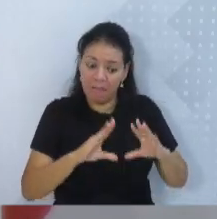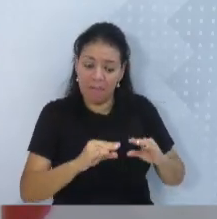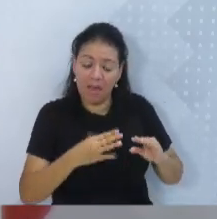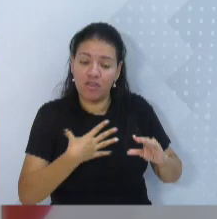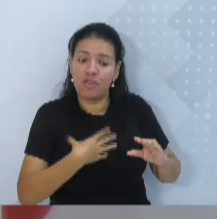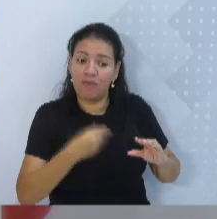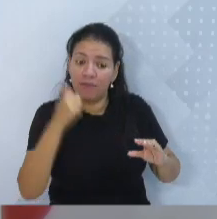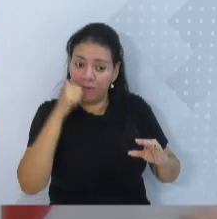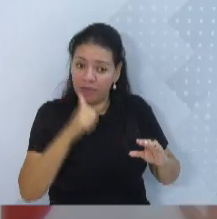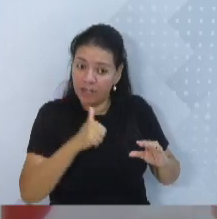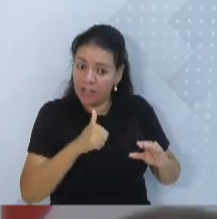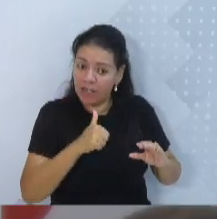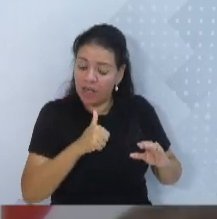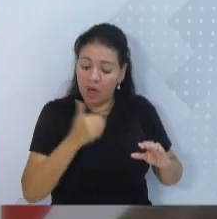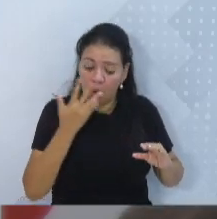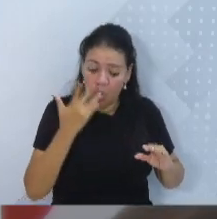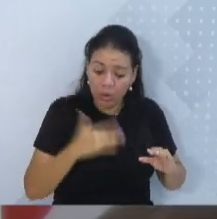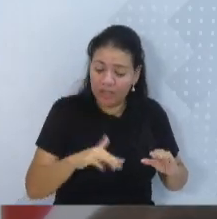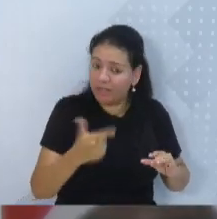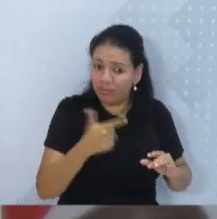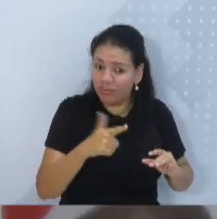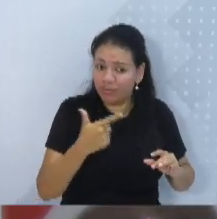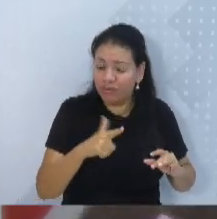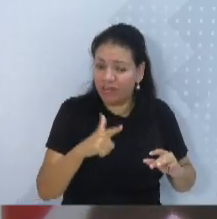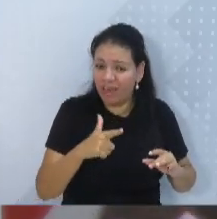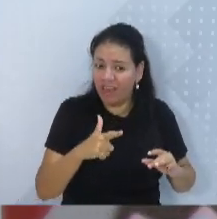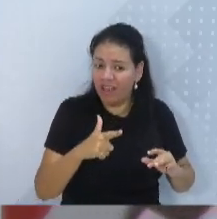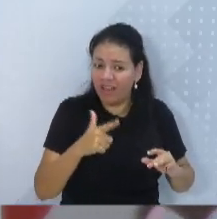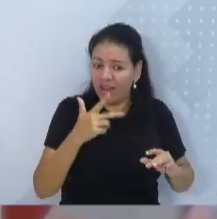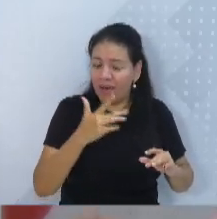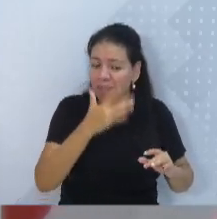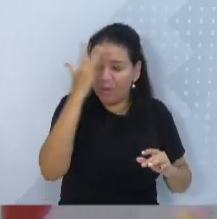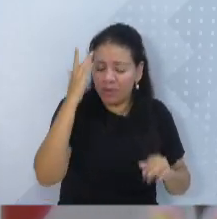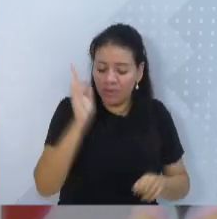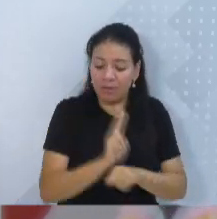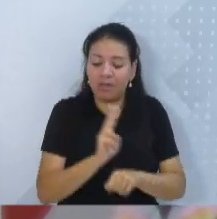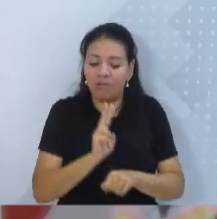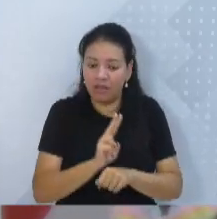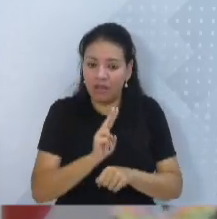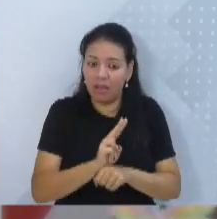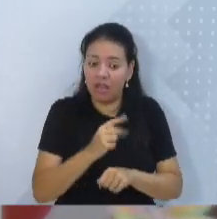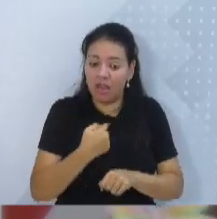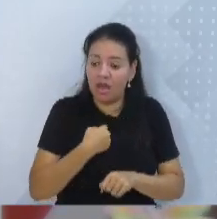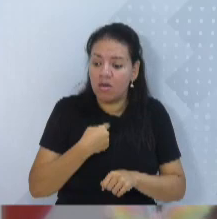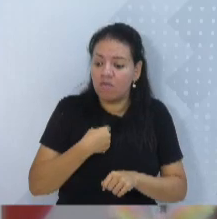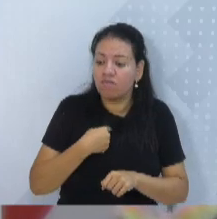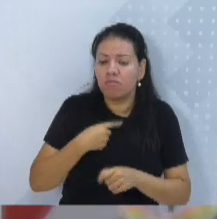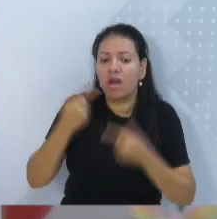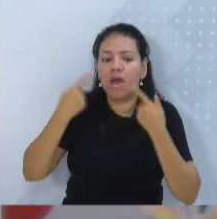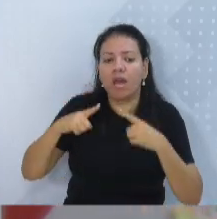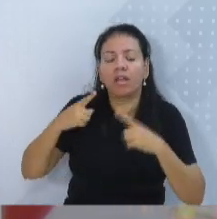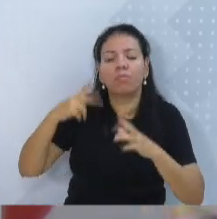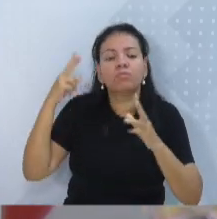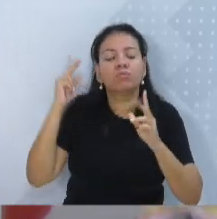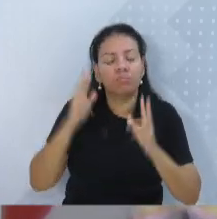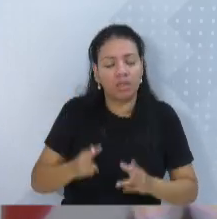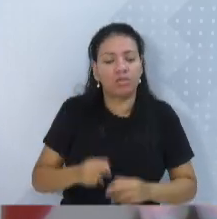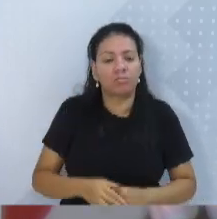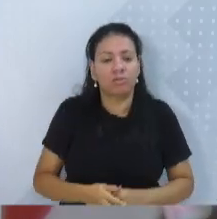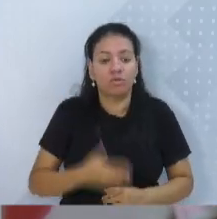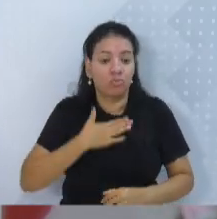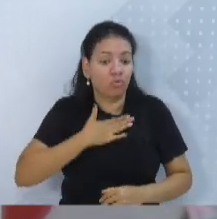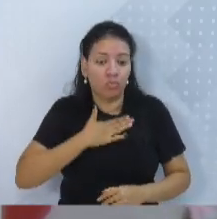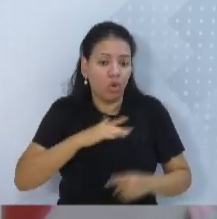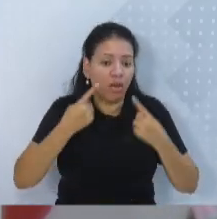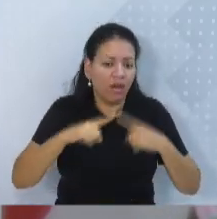ou com crianças que não tenham a mesma voz que eu tenho Daí eu fico meio barulhenta e não gosto de ser